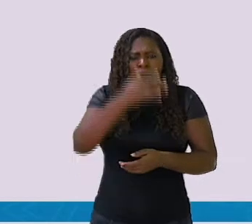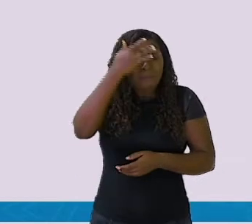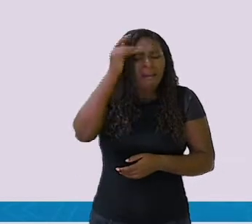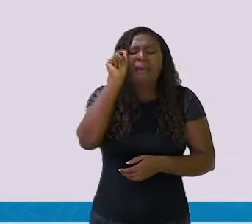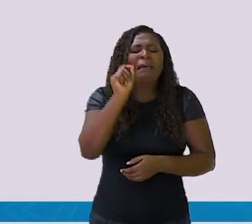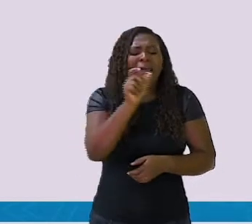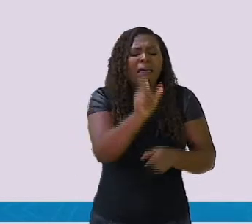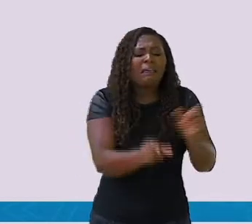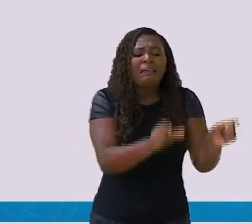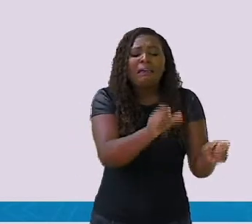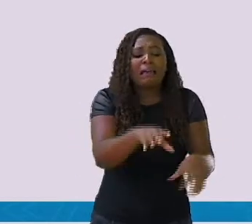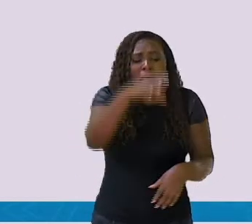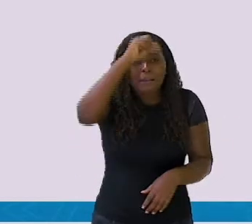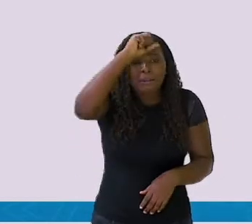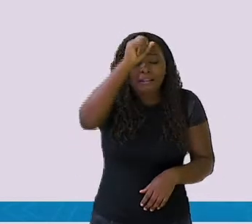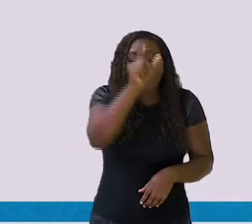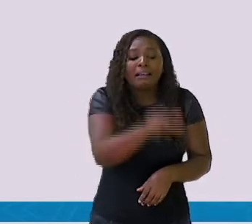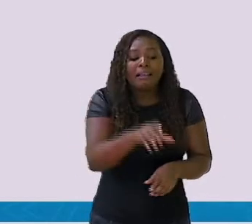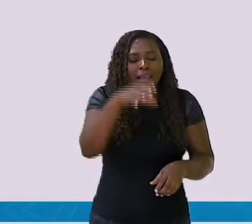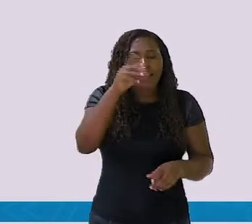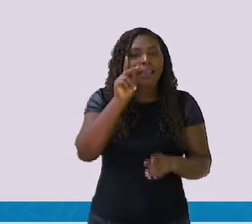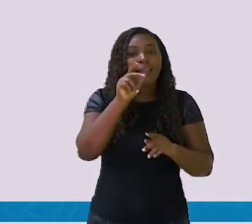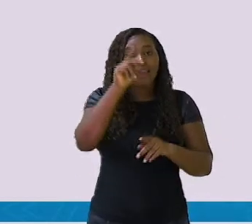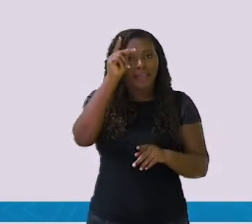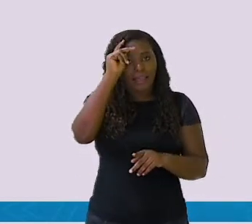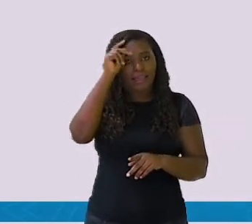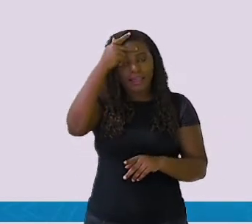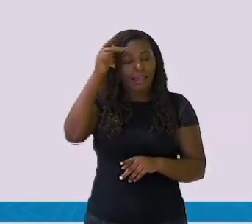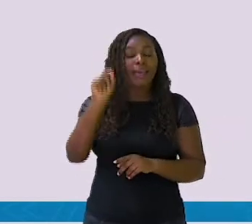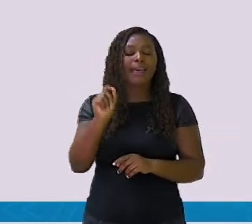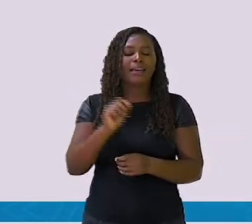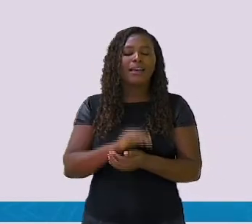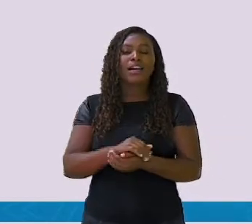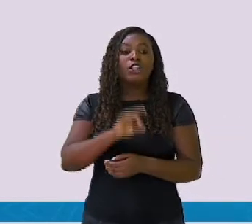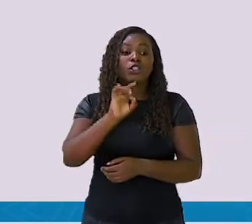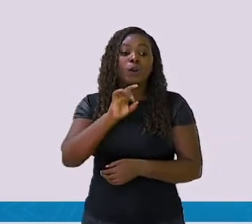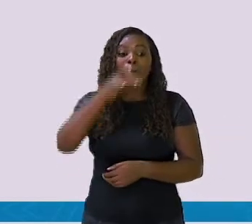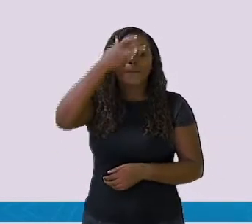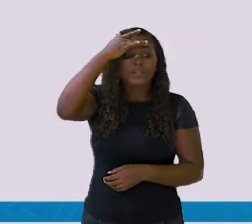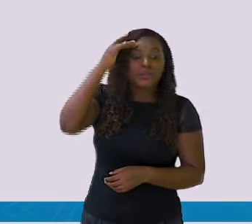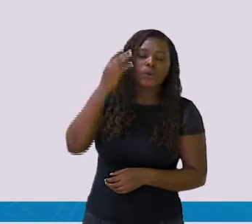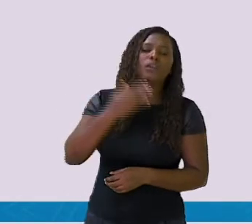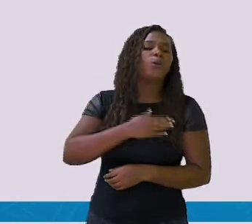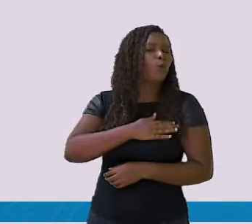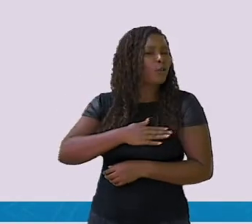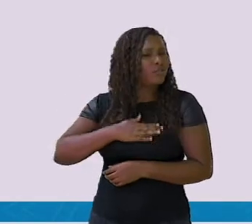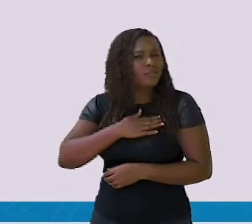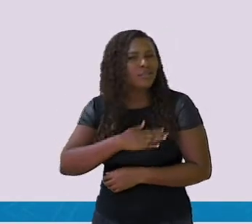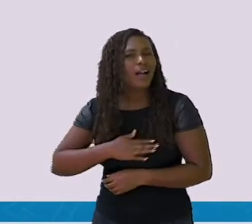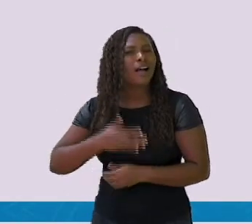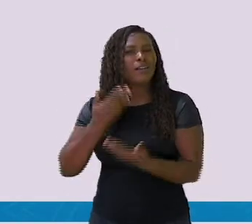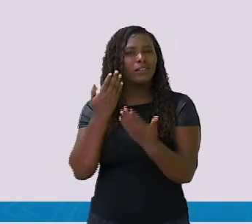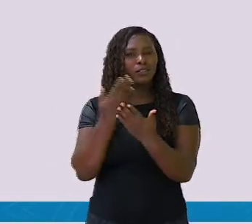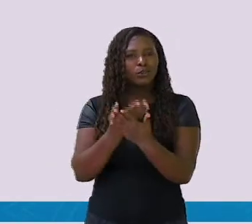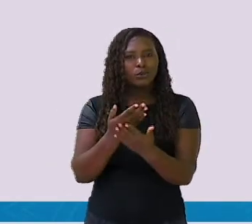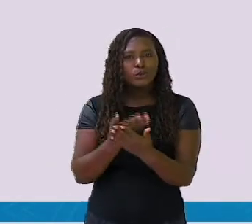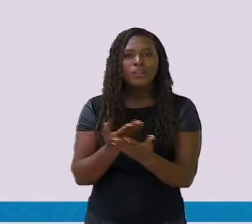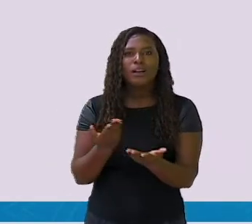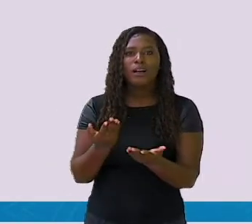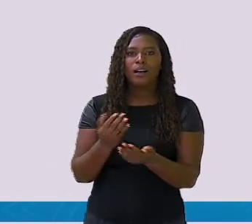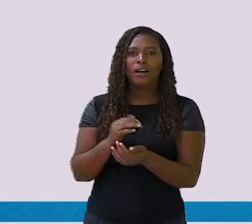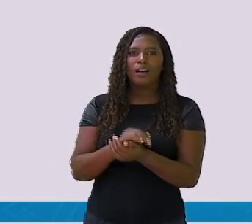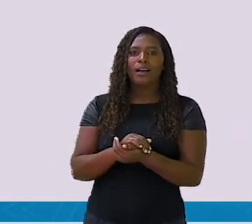de estudar e geralmente aconteciam do lado das igrejas, um espaço ali que acontecia